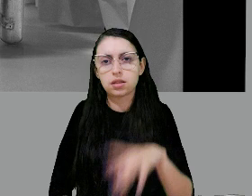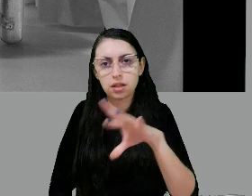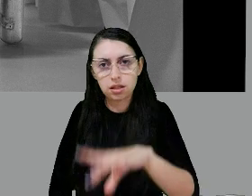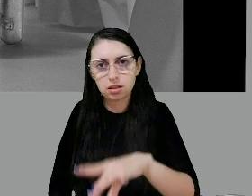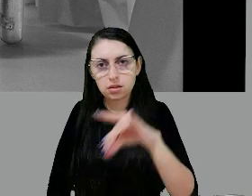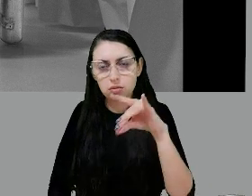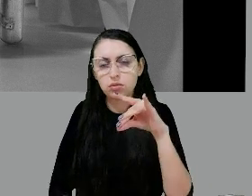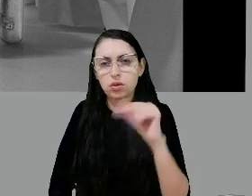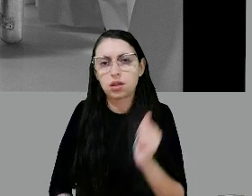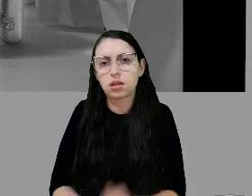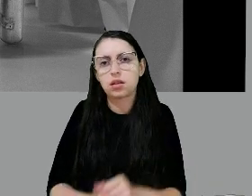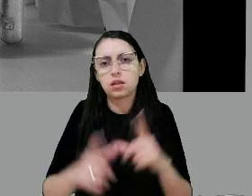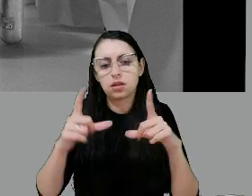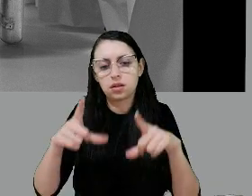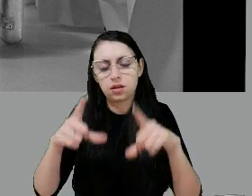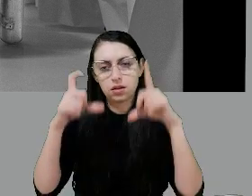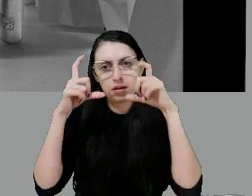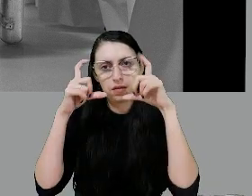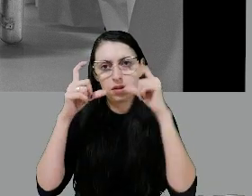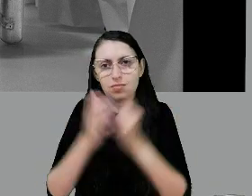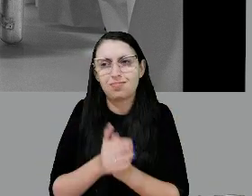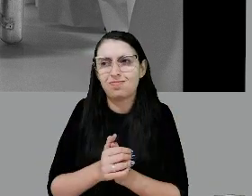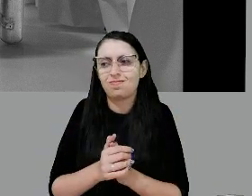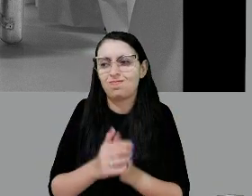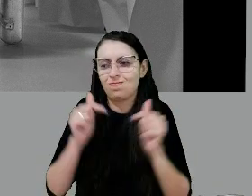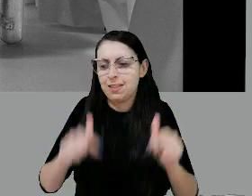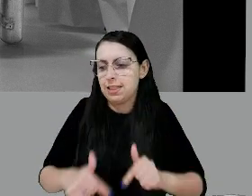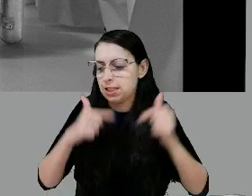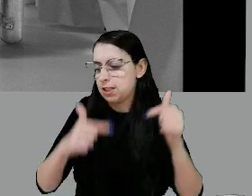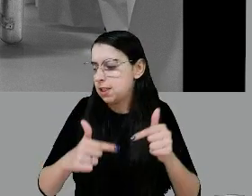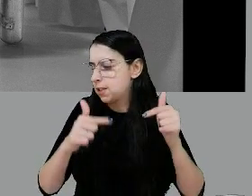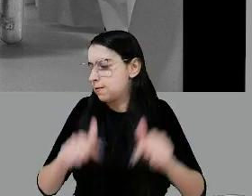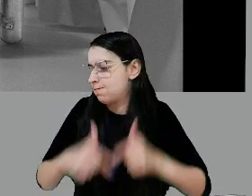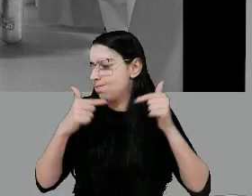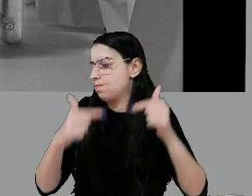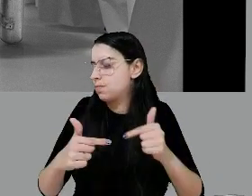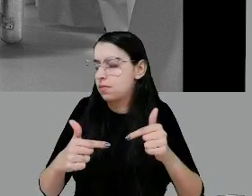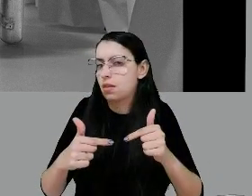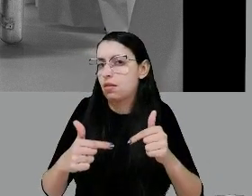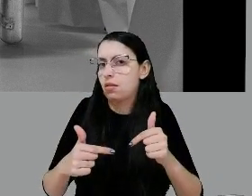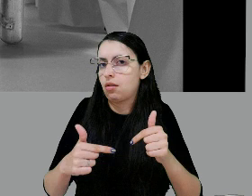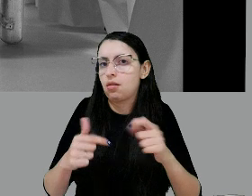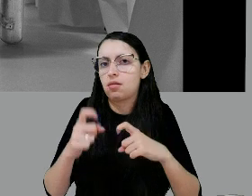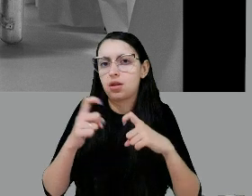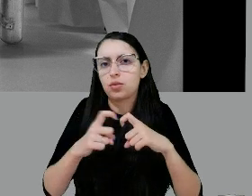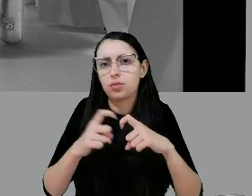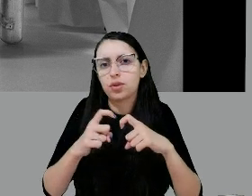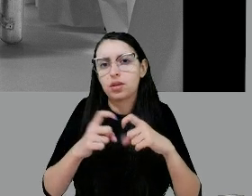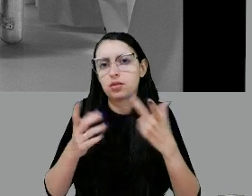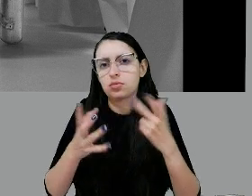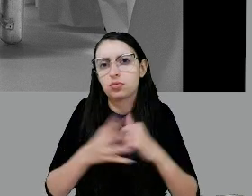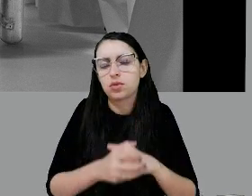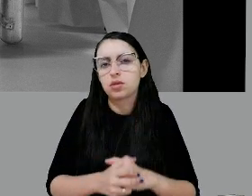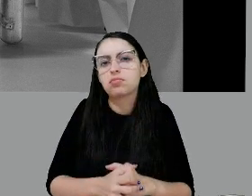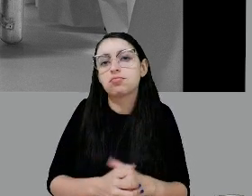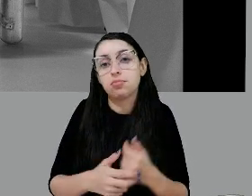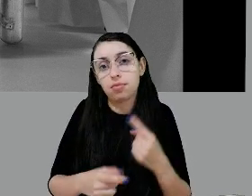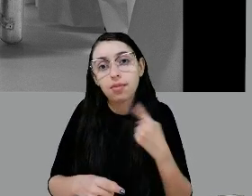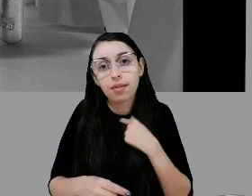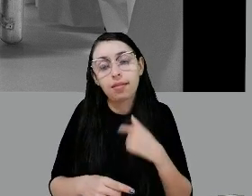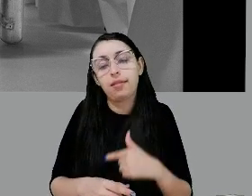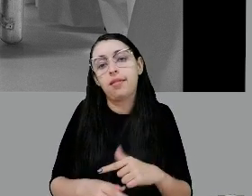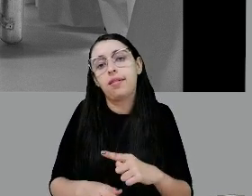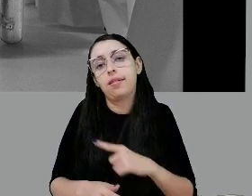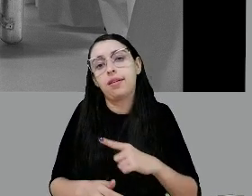Das escolhas da fotografia e da pressão, né, que essa escolha exerce sobre o profissional. Obviamente, ele